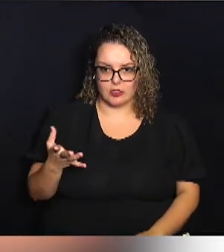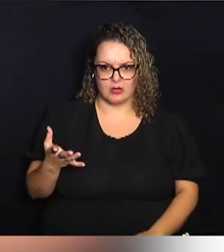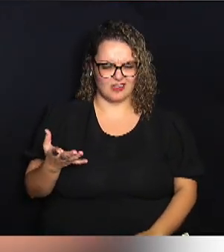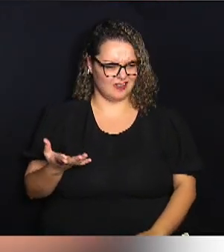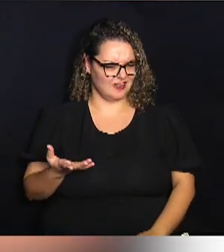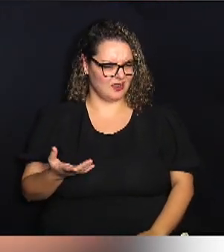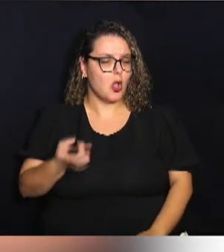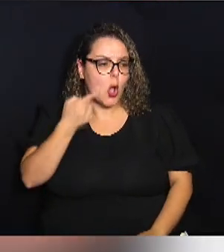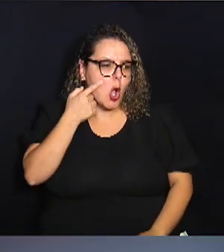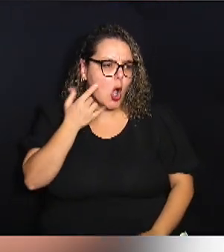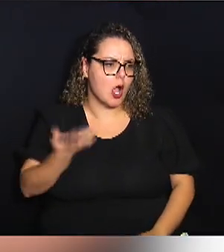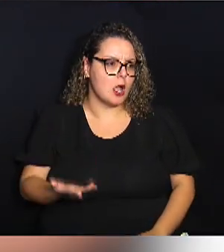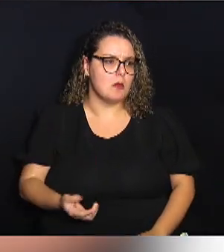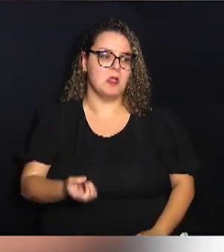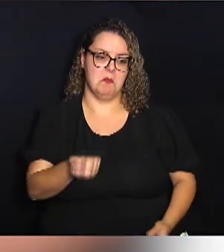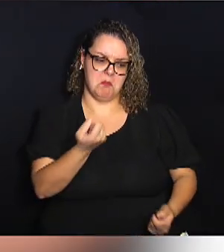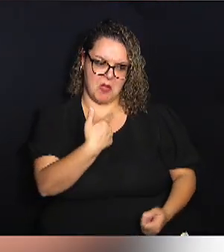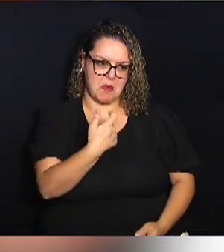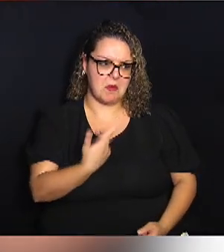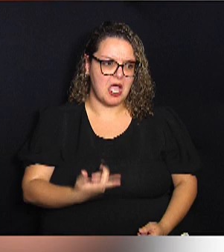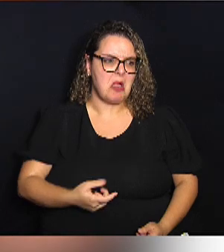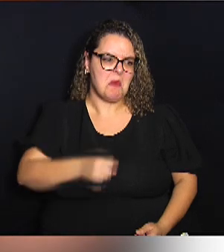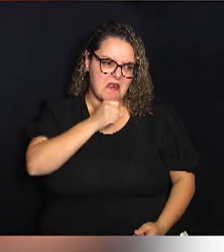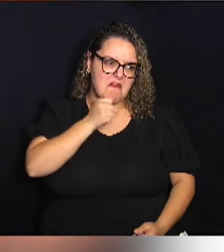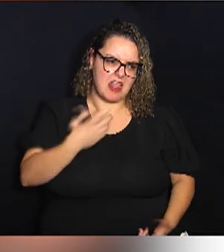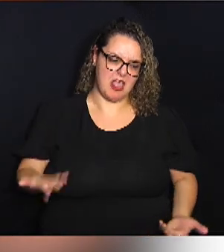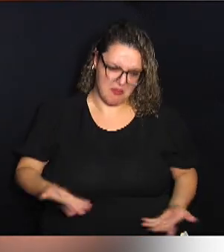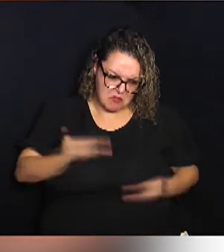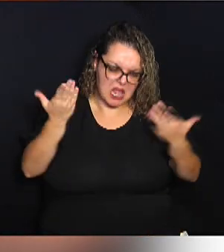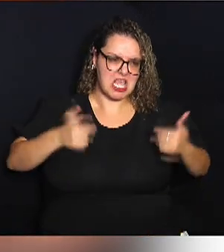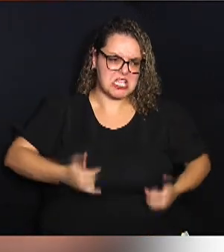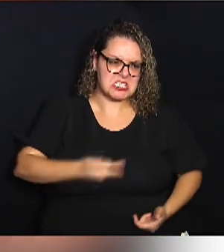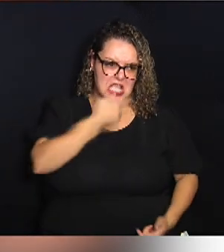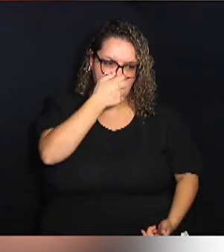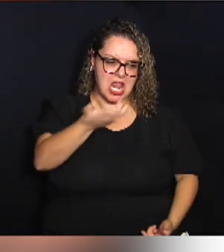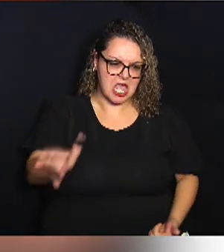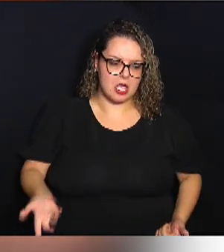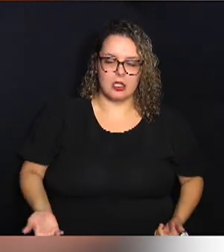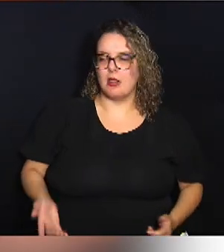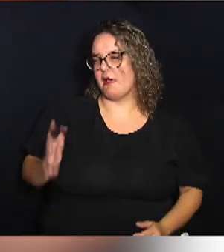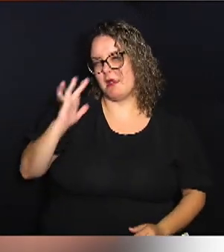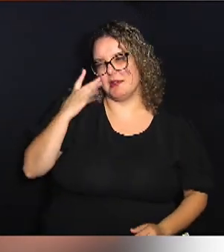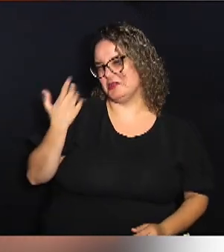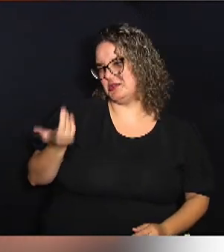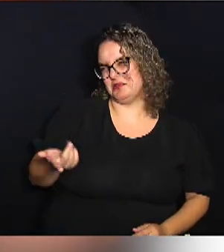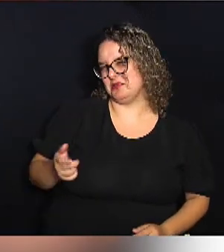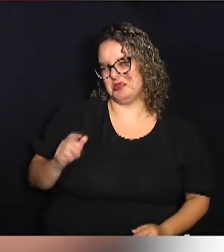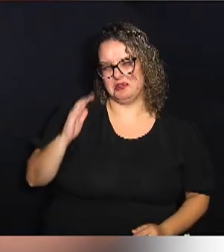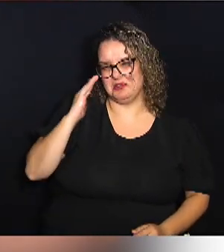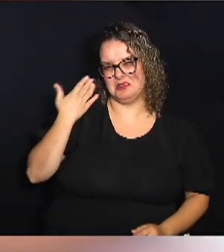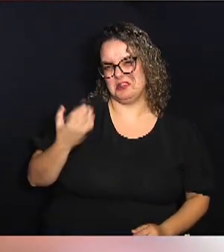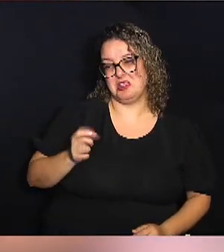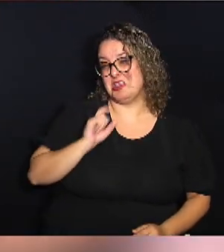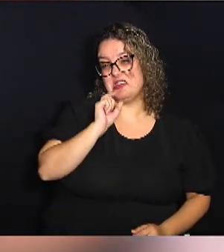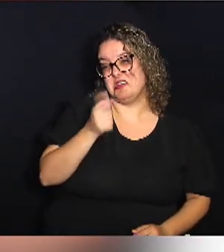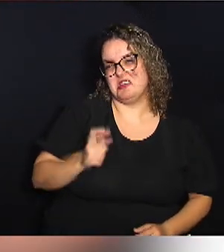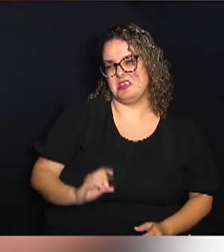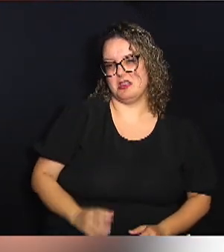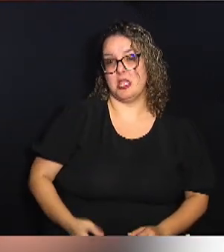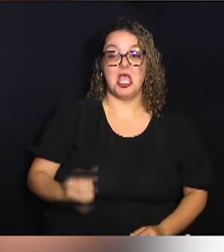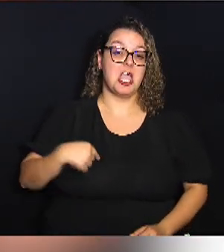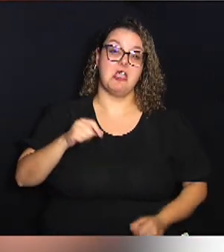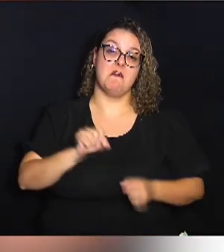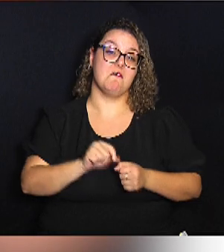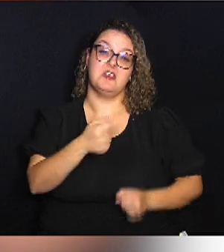olha aqui, menina, você pode me xingar, mas me chamar de velha é putaria. Tá pensando o quê? Ela achou que eu não entenderia porque falou inglês. Mal sabia ela que eu já tinha feito uma semana